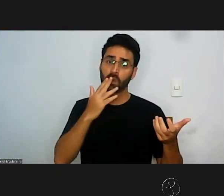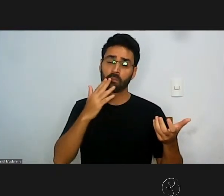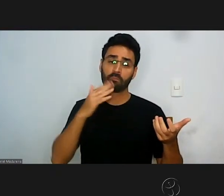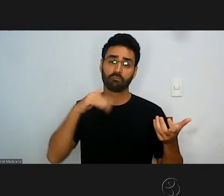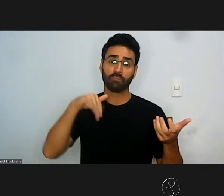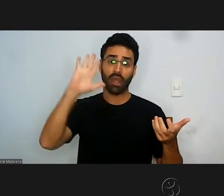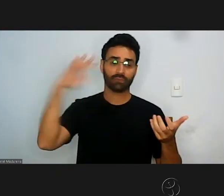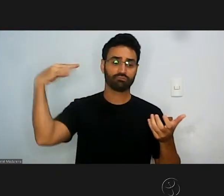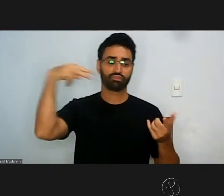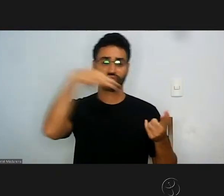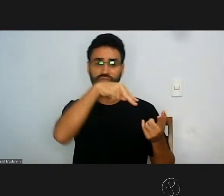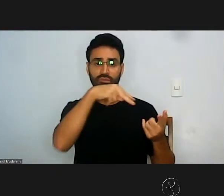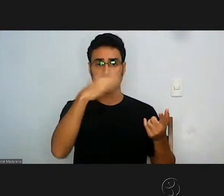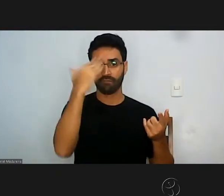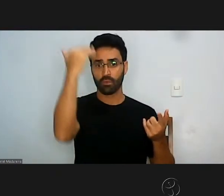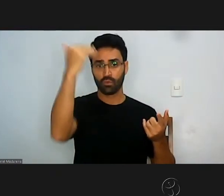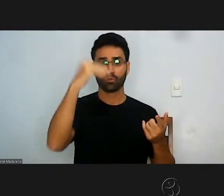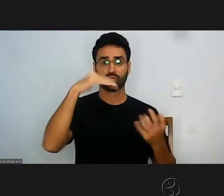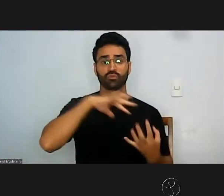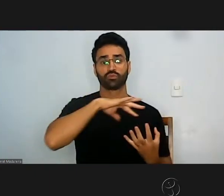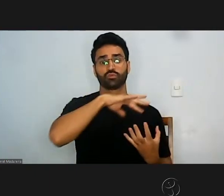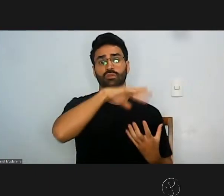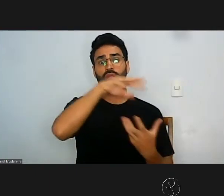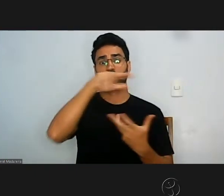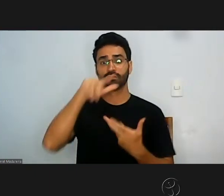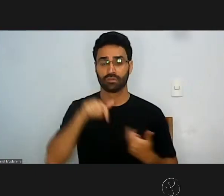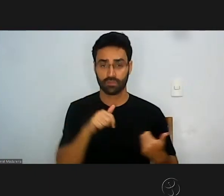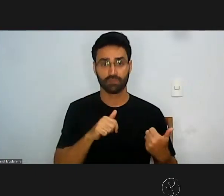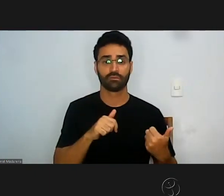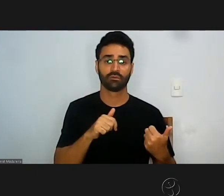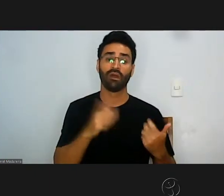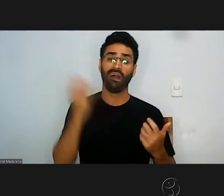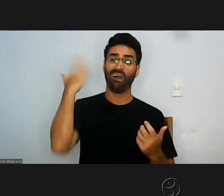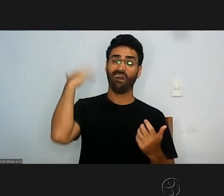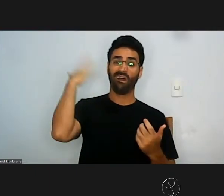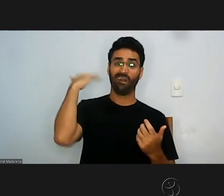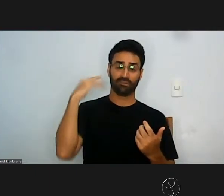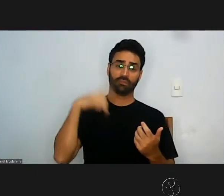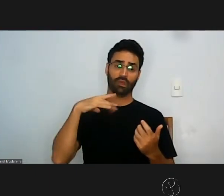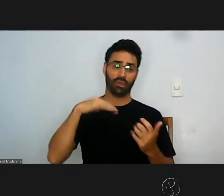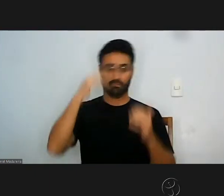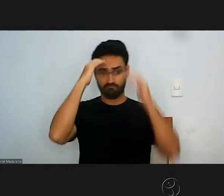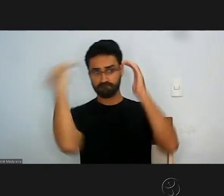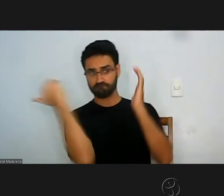no cenário internacional, mas que poderia ser de novo.